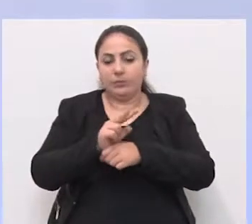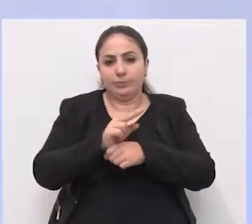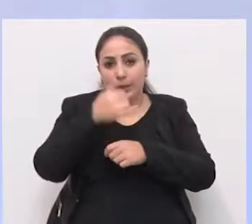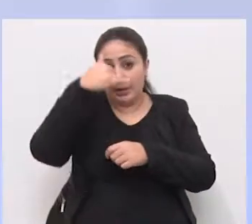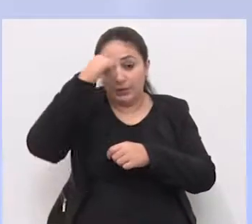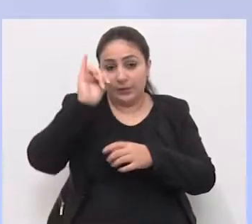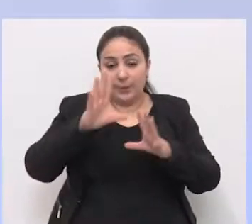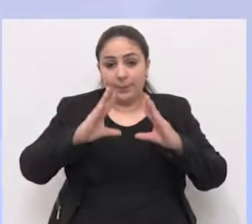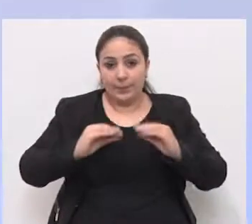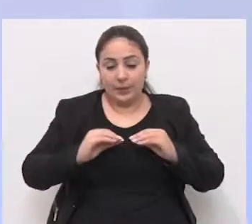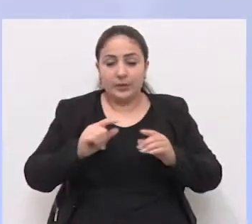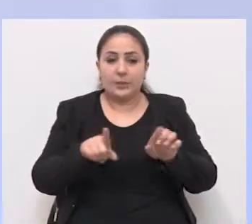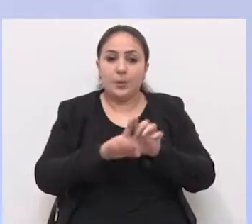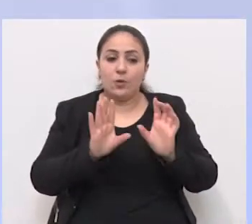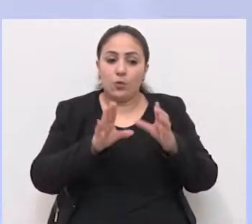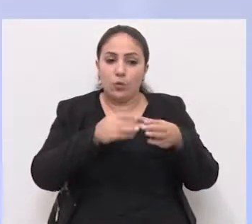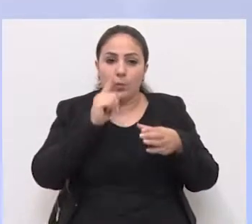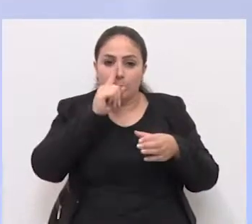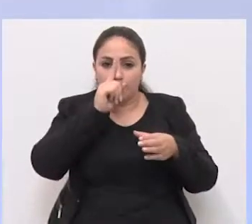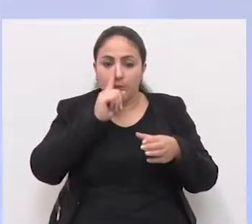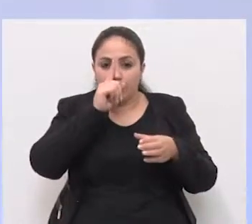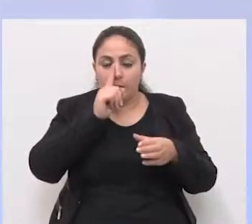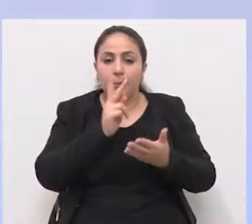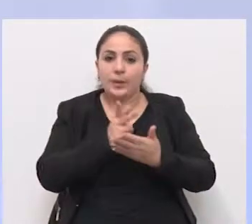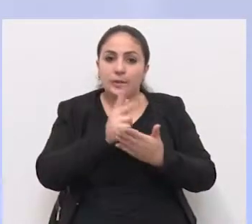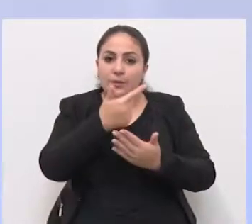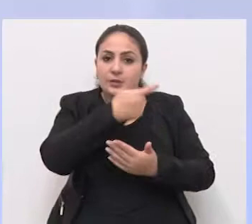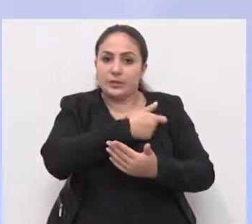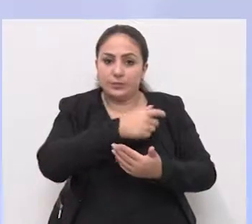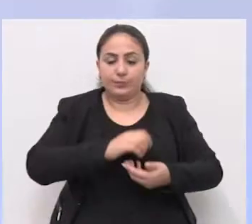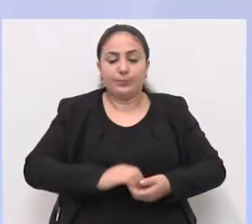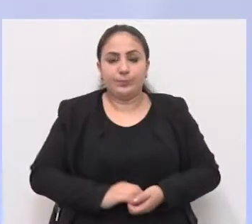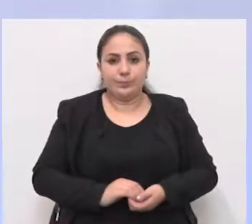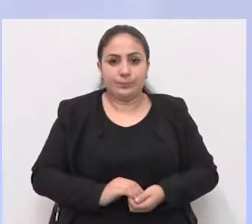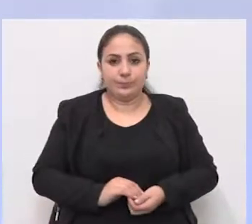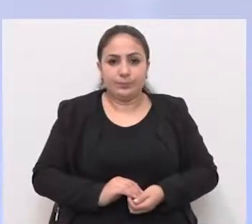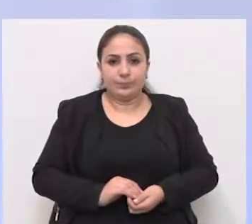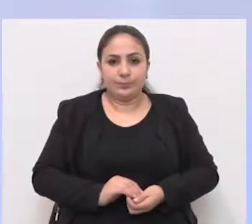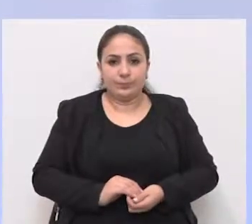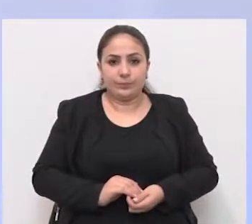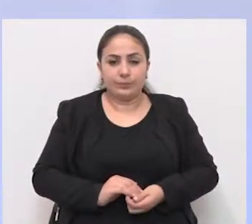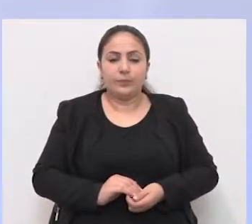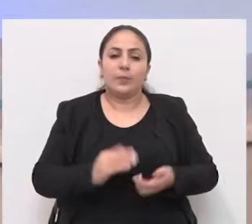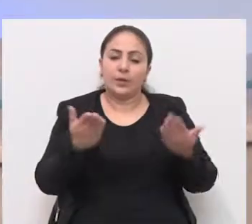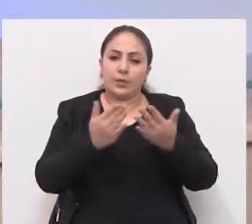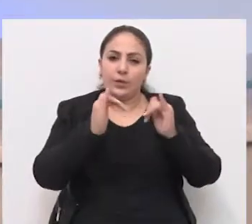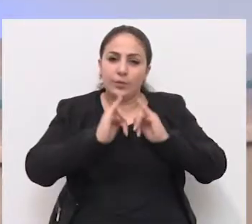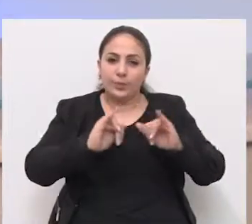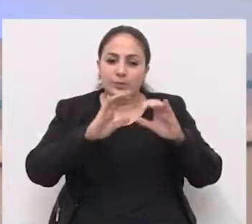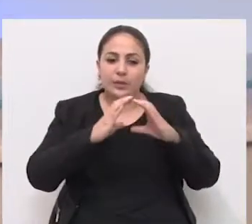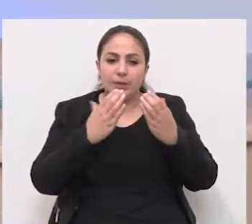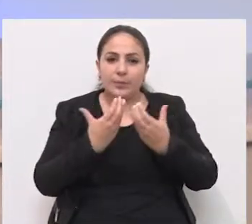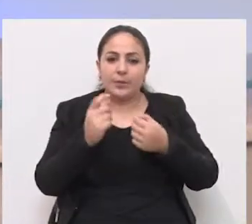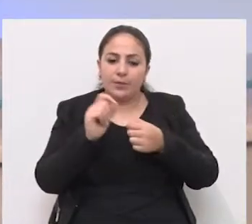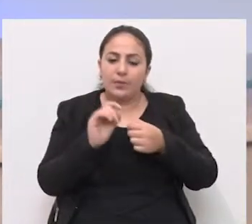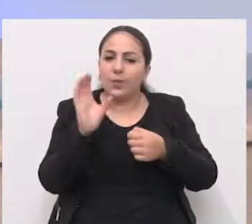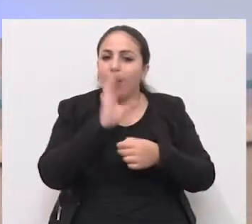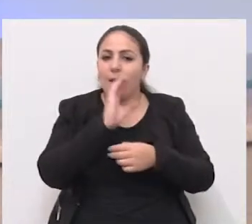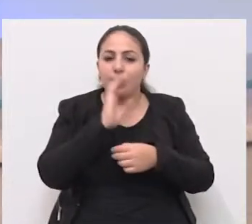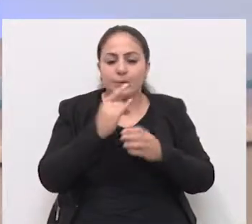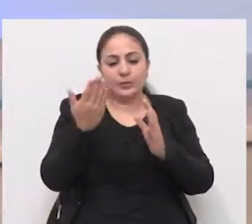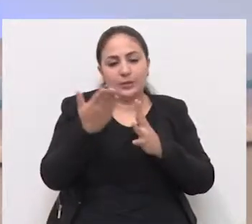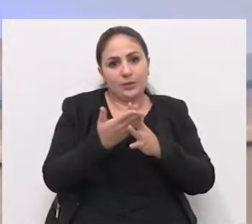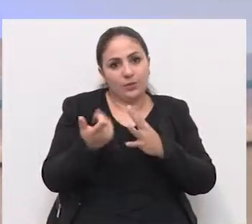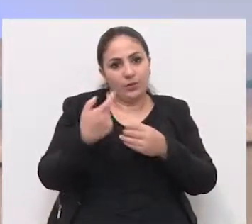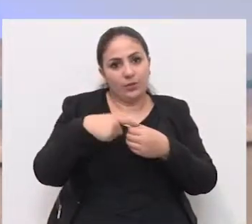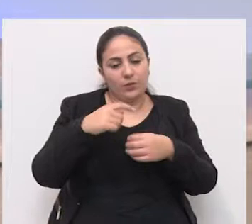retome os cuidados de prevenção e que os grupos de risco mantenham a vacinação em dia. Agora o Jornal da Câmara